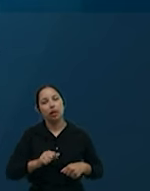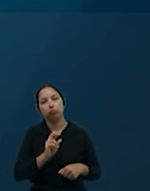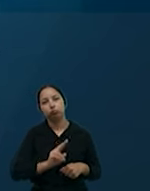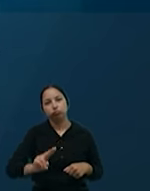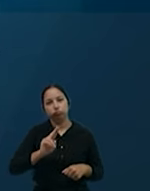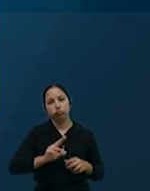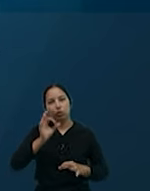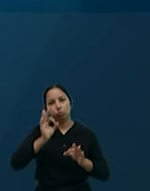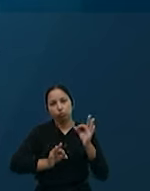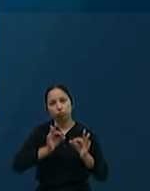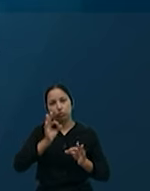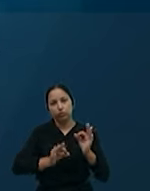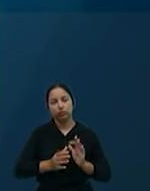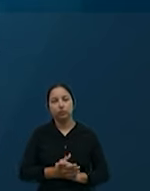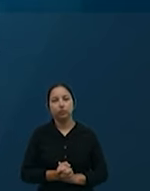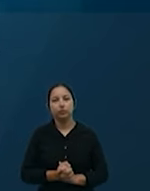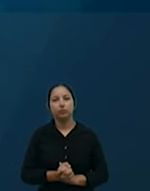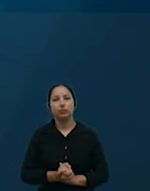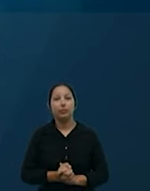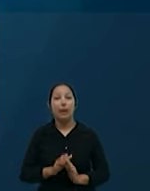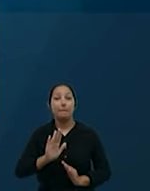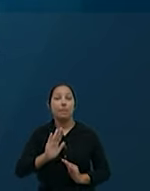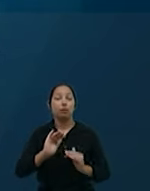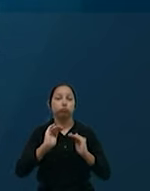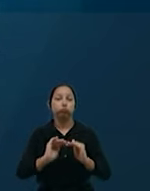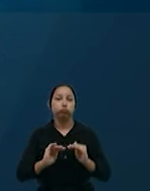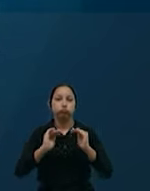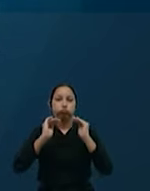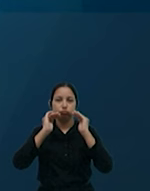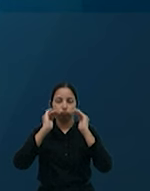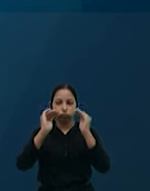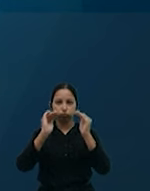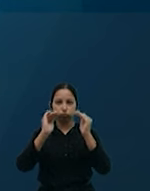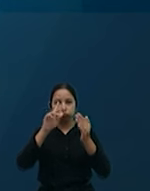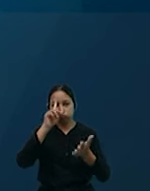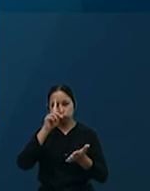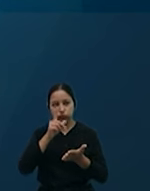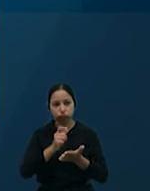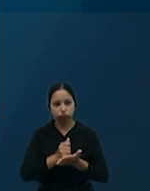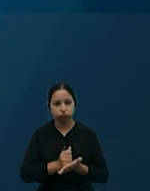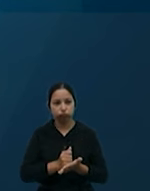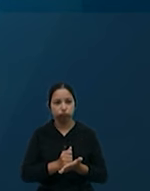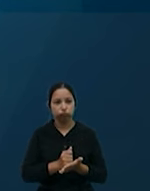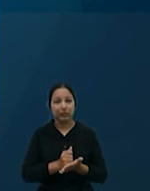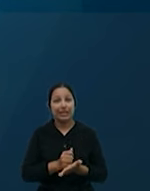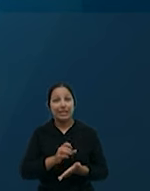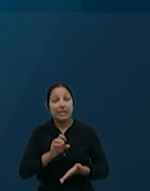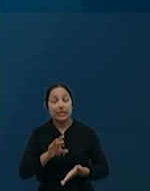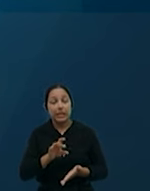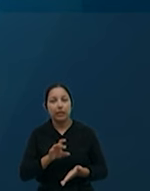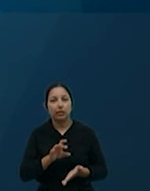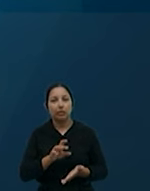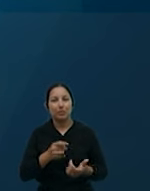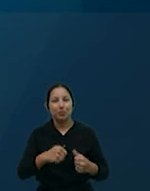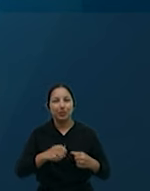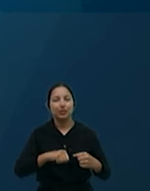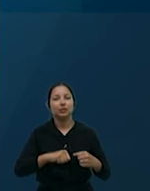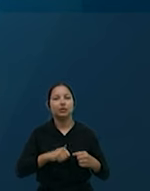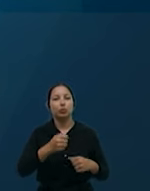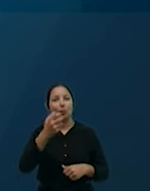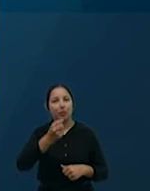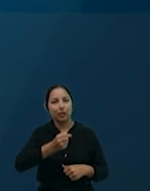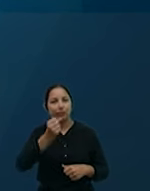Entretanto, o Supremo expressamente consignou que até mesmo nessas hipóteses de revisão, de restabelecimento de benefício,